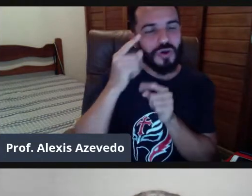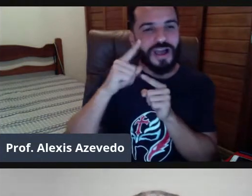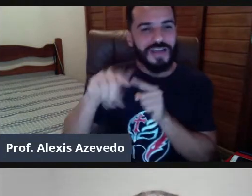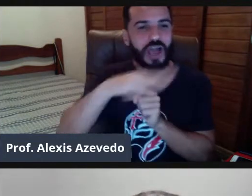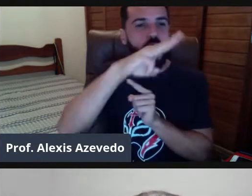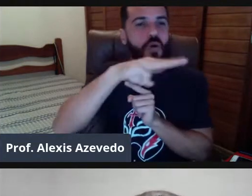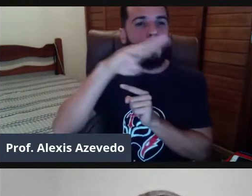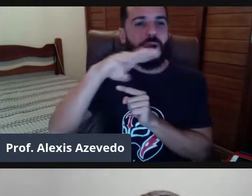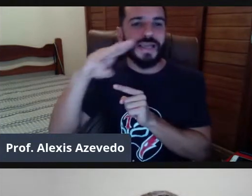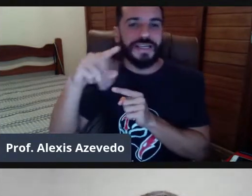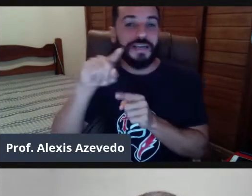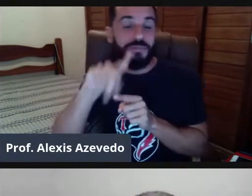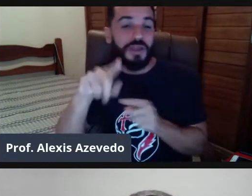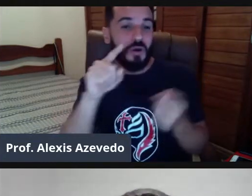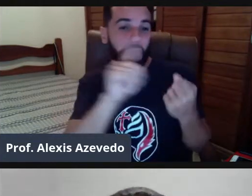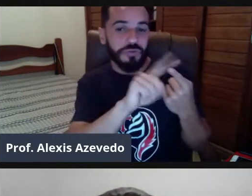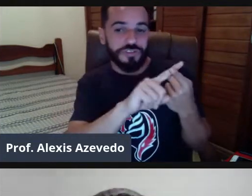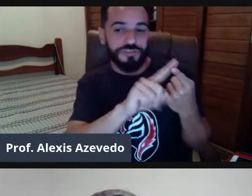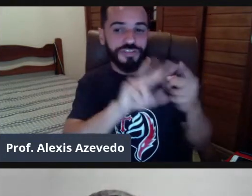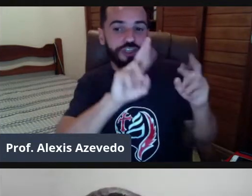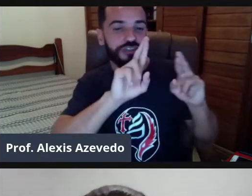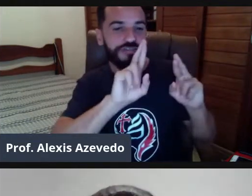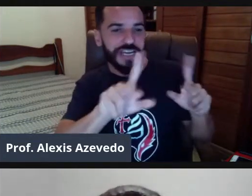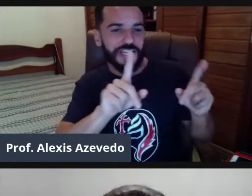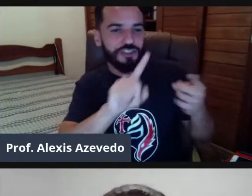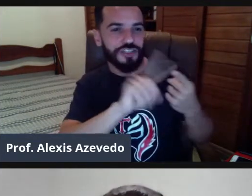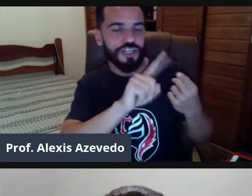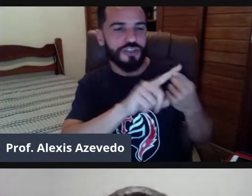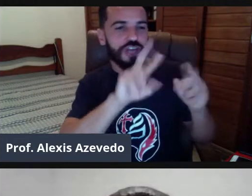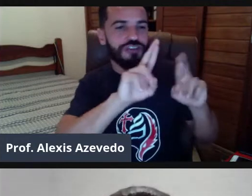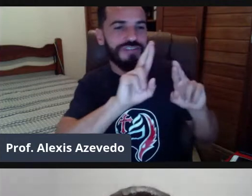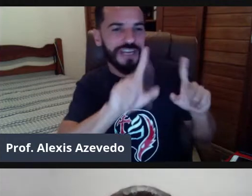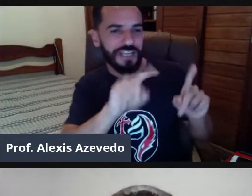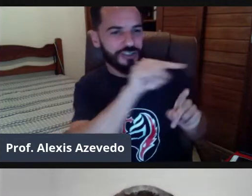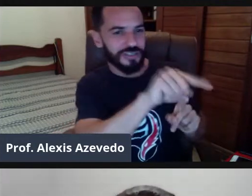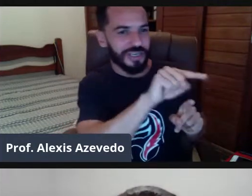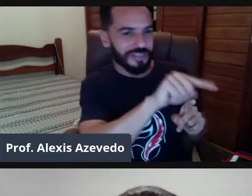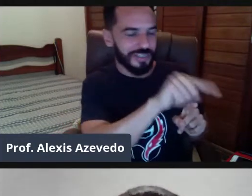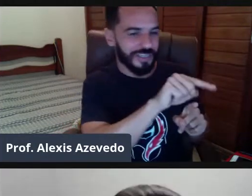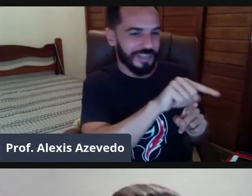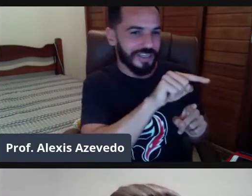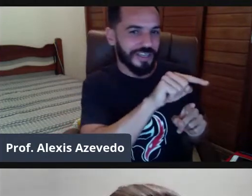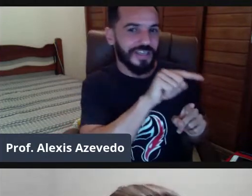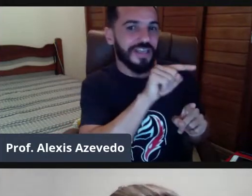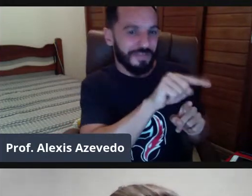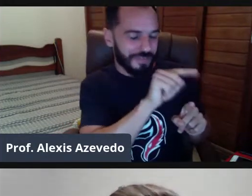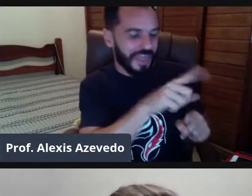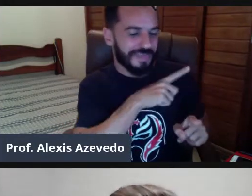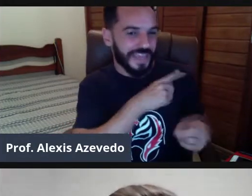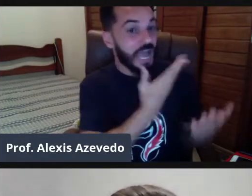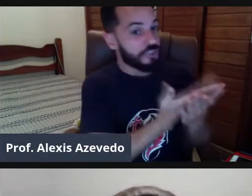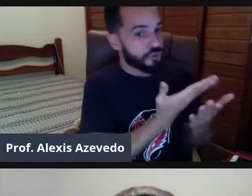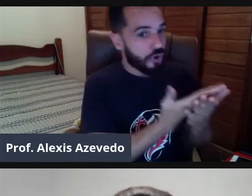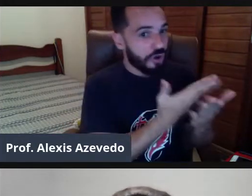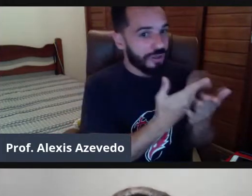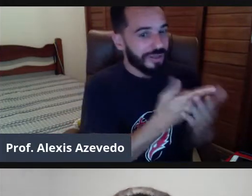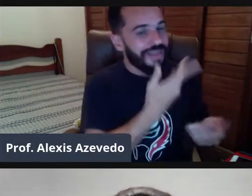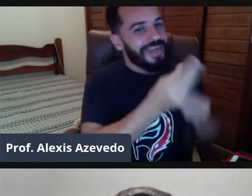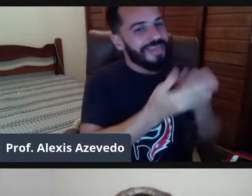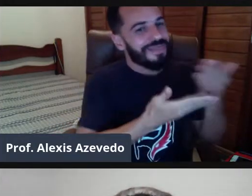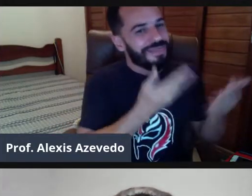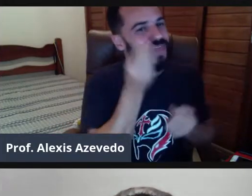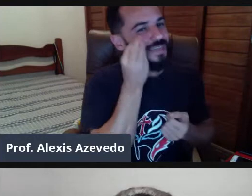pedir, falar das necessidades específicas dos alunos, e outra é o tempo do Estado, né? Nós somos uma